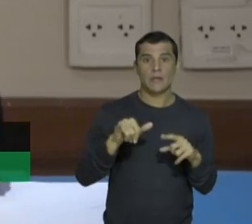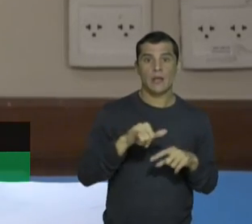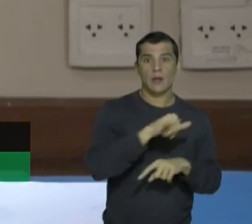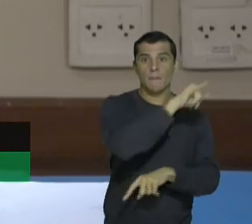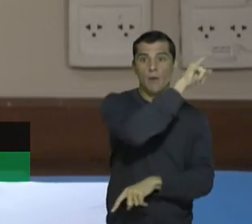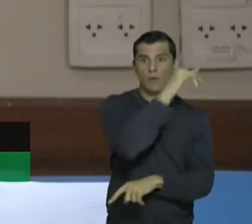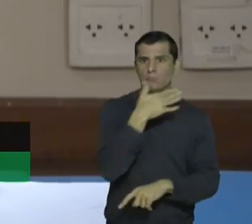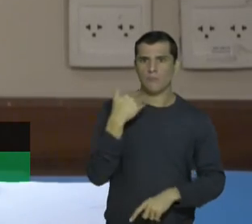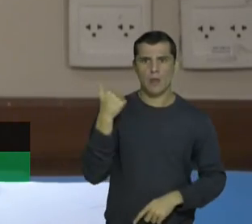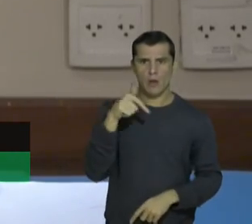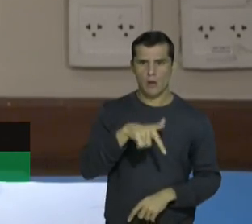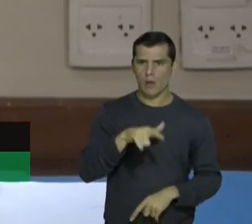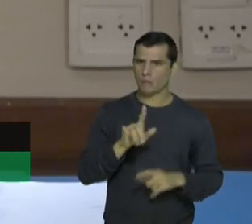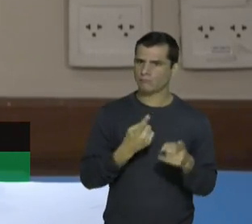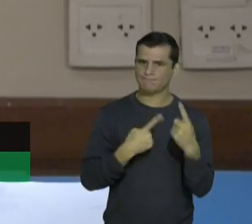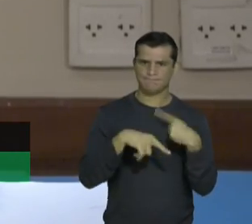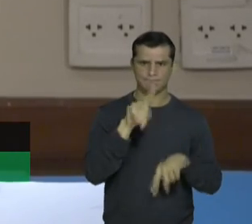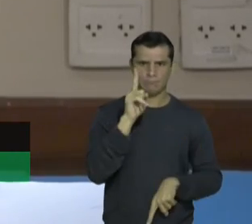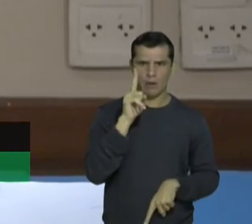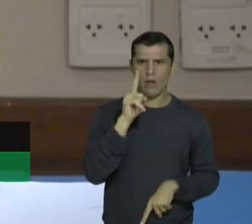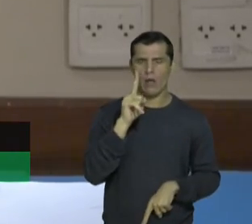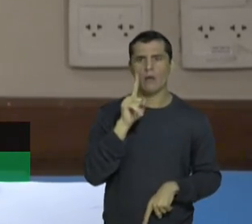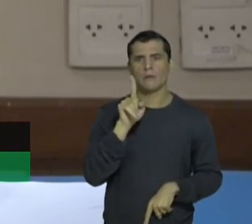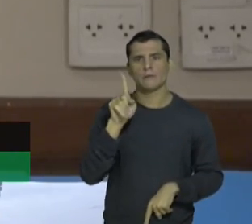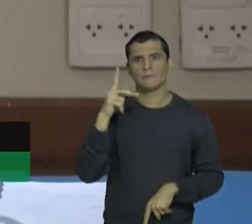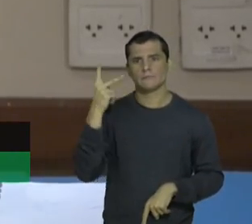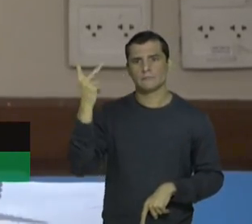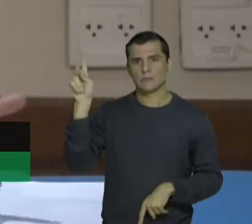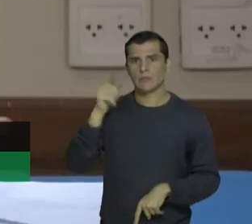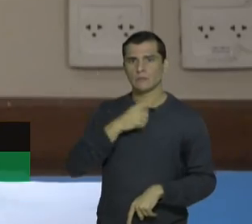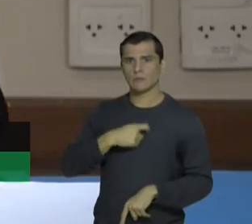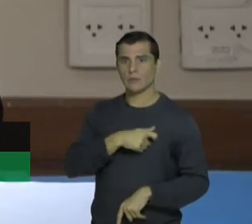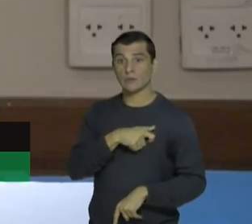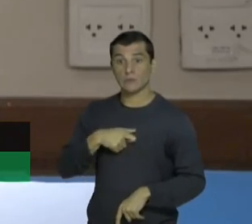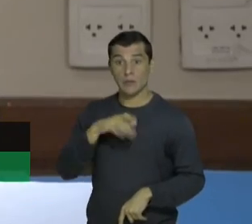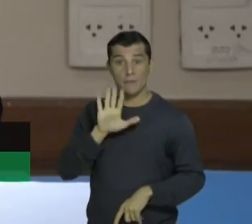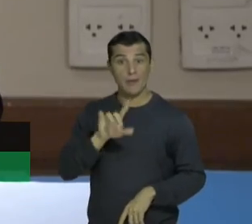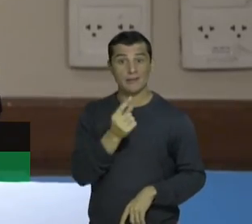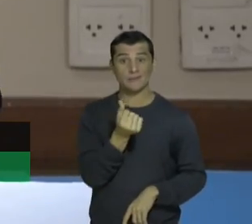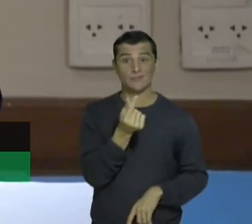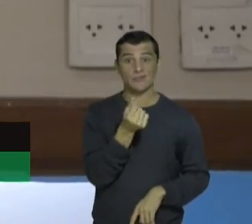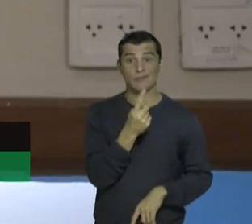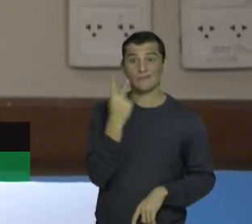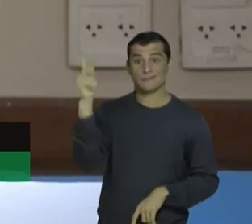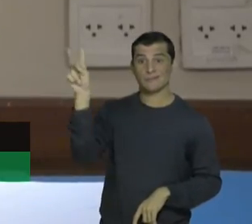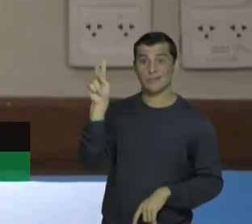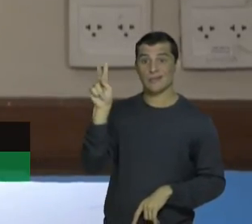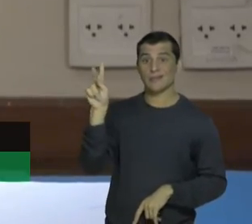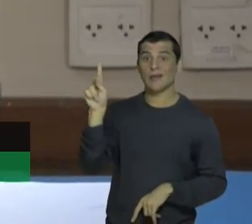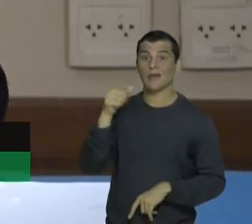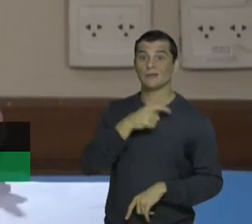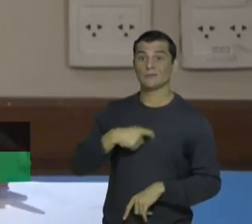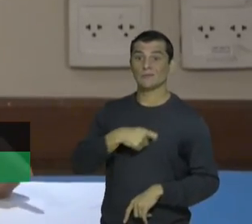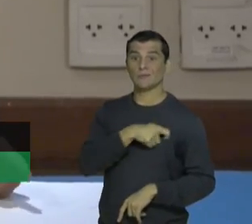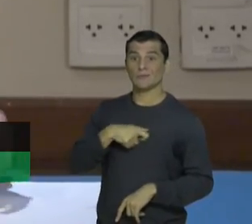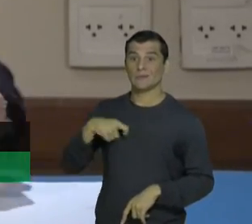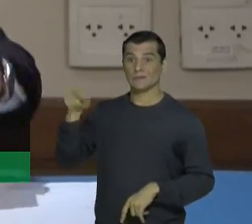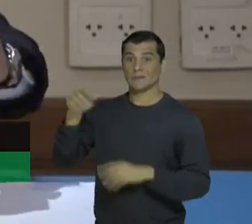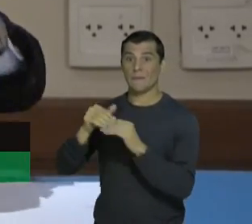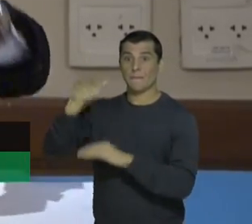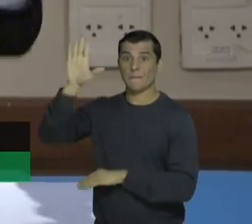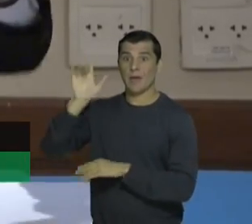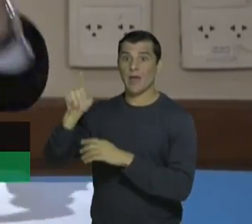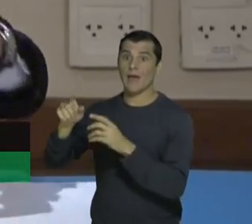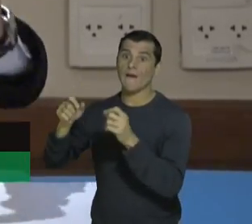o voo aqui no Ercílio Lu sabe por outro lado é dinheiro indo paraa Suíça e vai ter emprego de mais renda na Suíça do que aqui ou